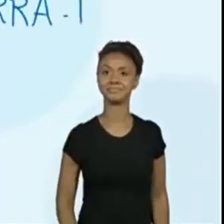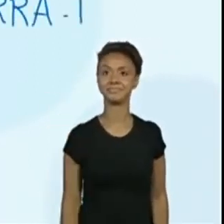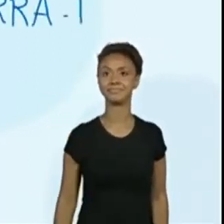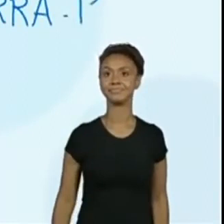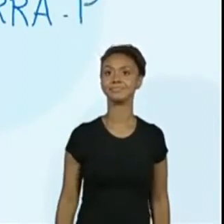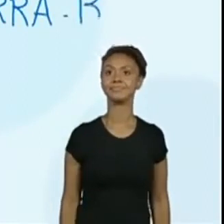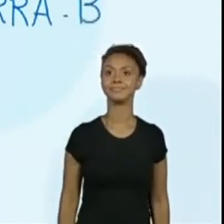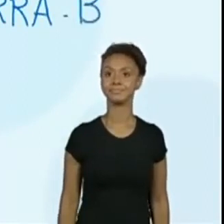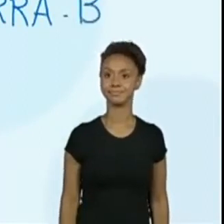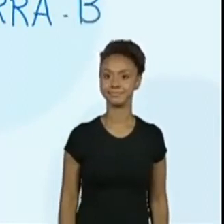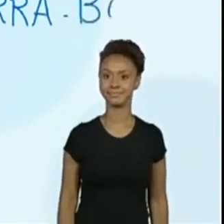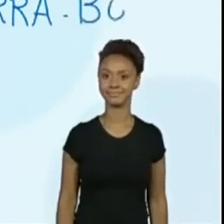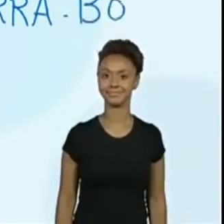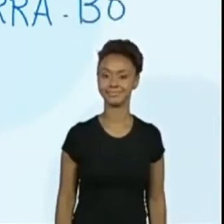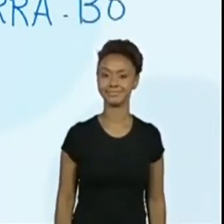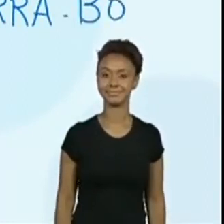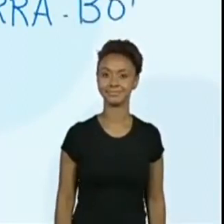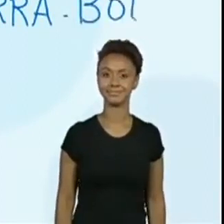bola.